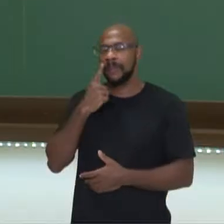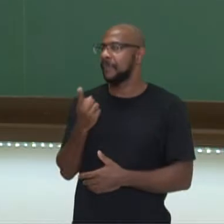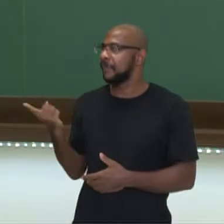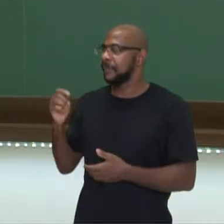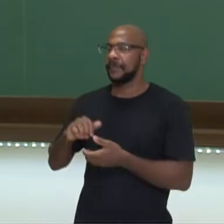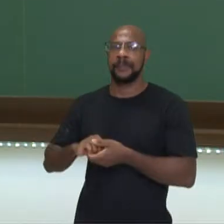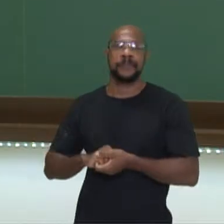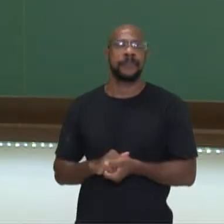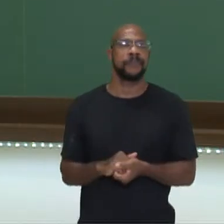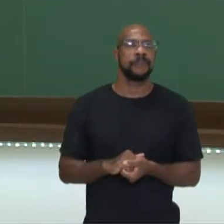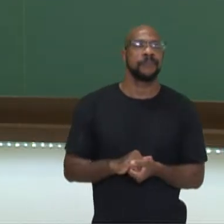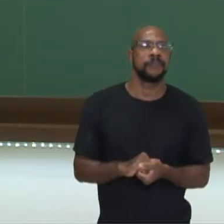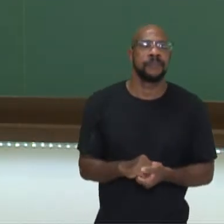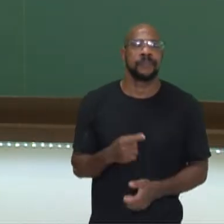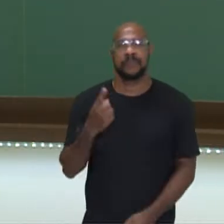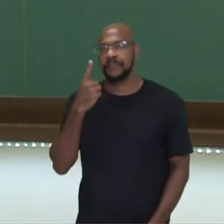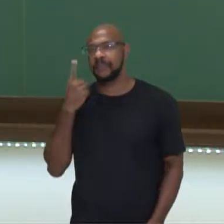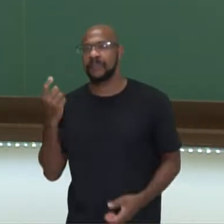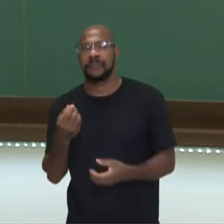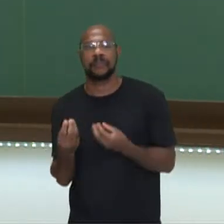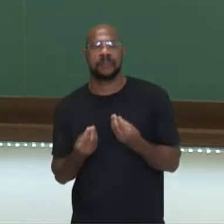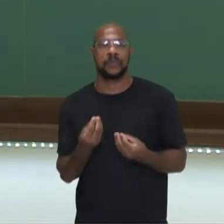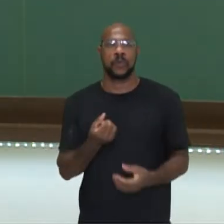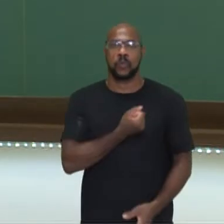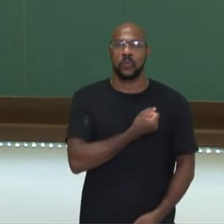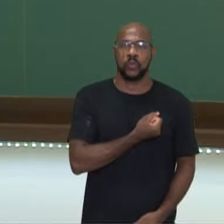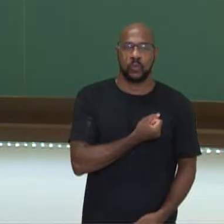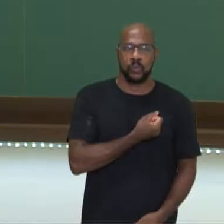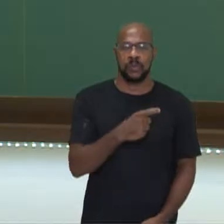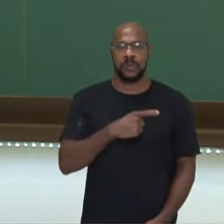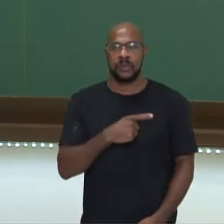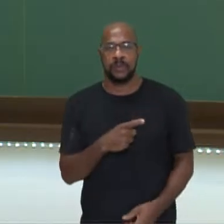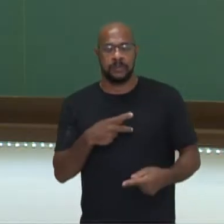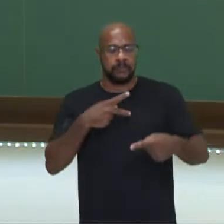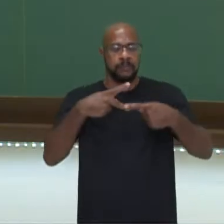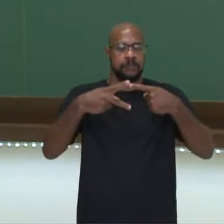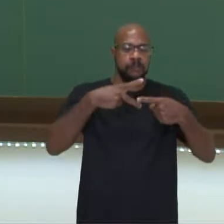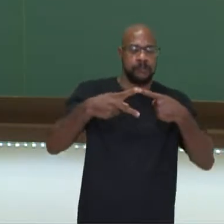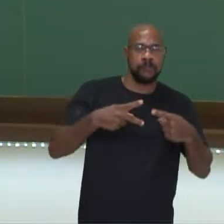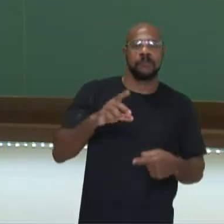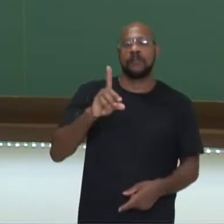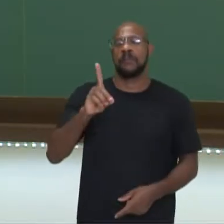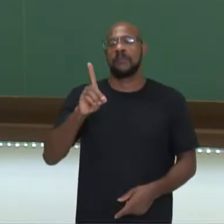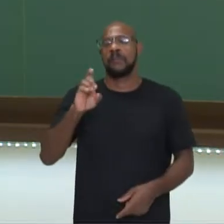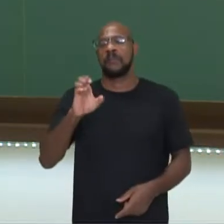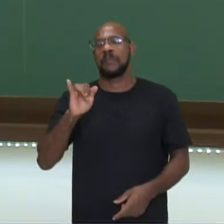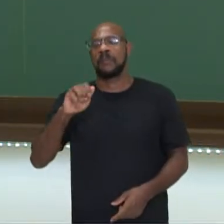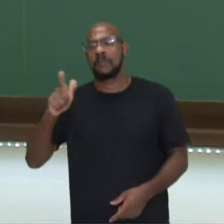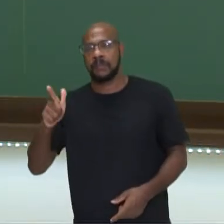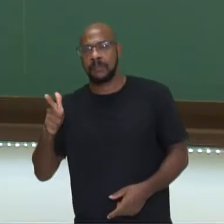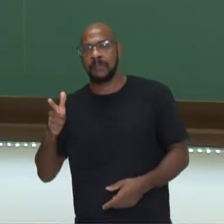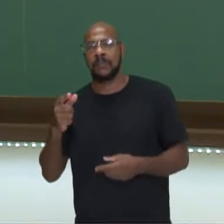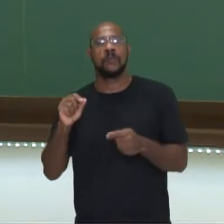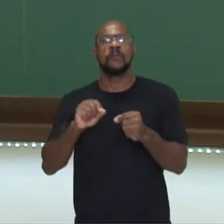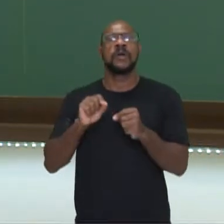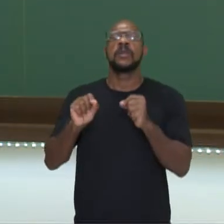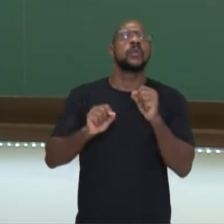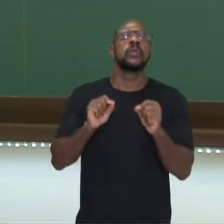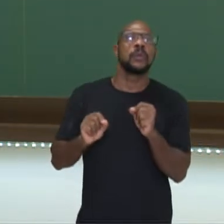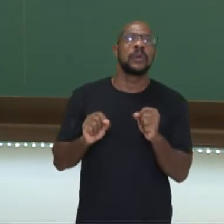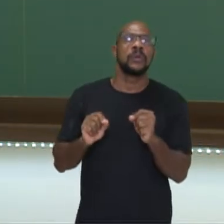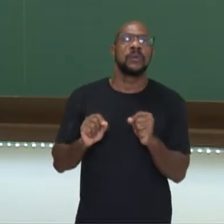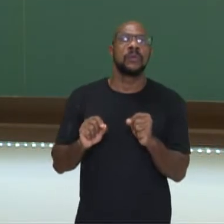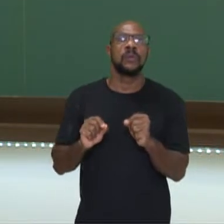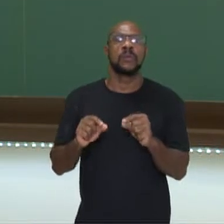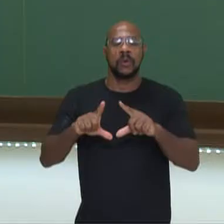Veja, quando os números racionais se apresentam na forma decimal e fracionária, o que a gente deve fazer? Qual é a forma que a